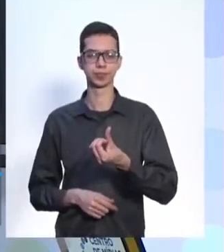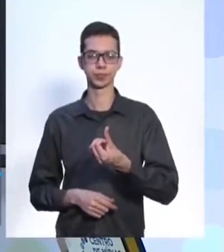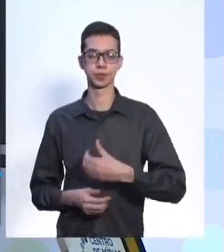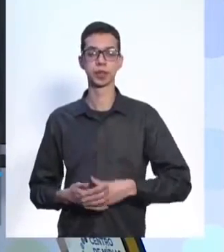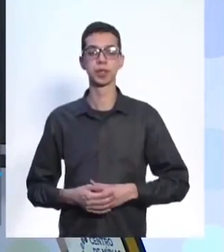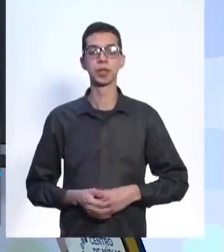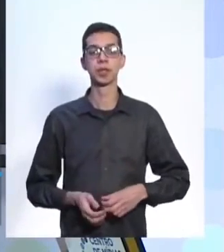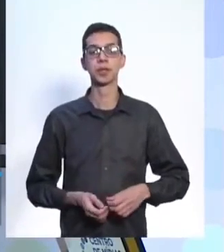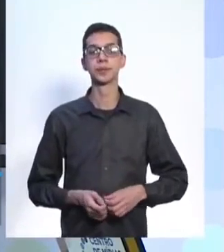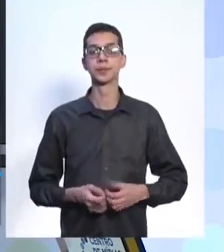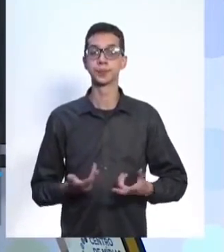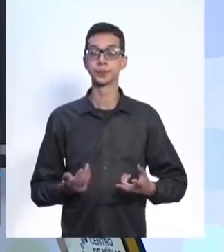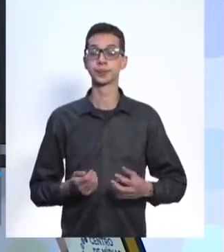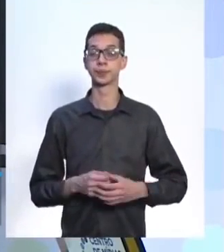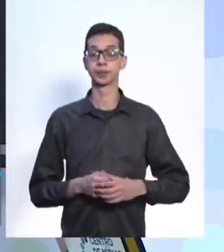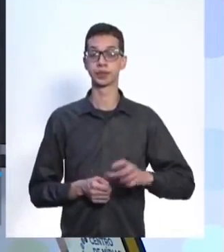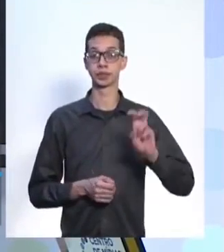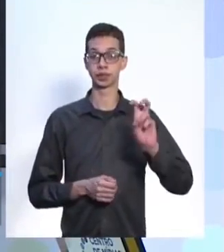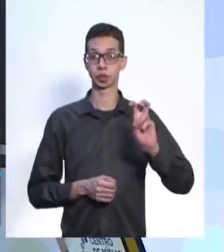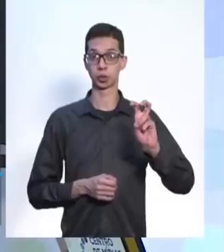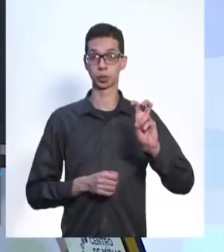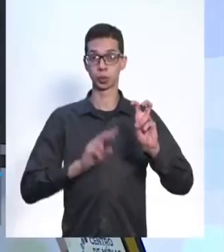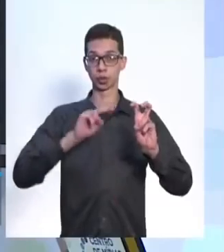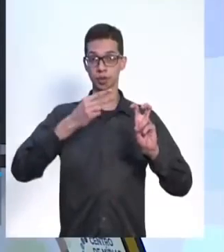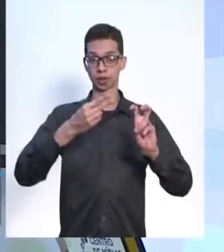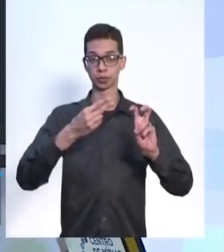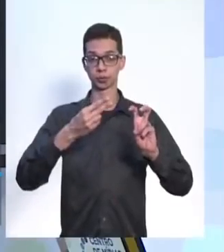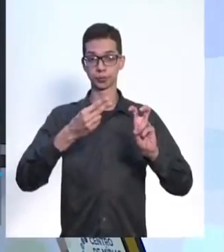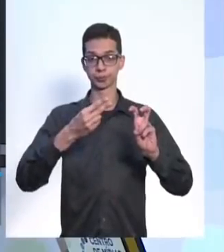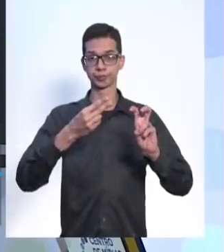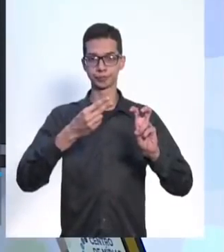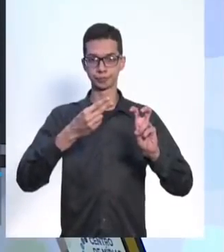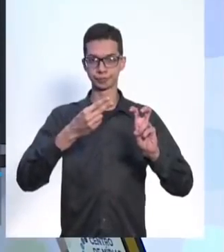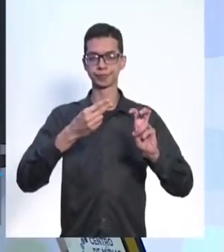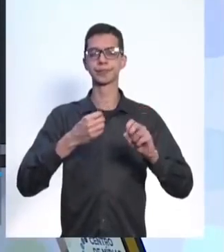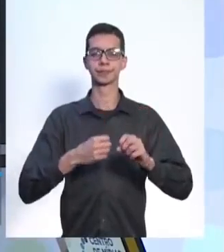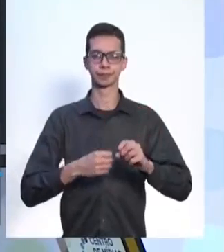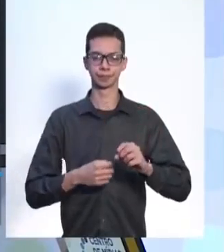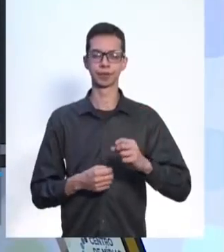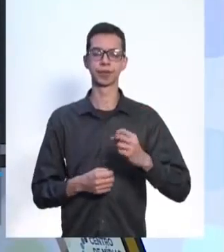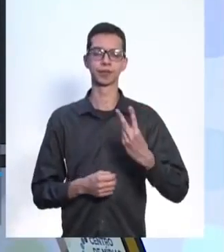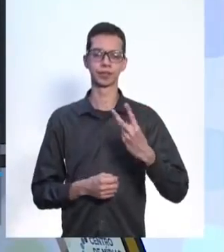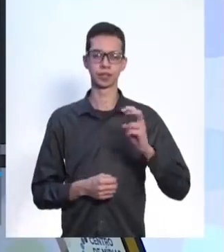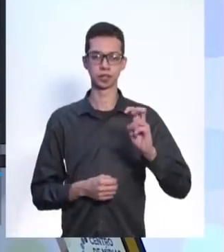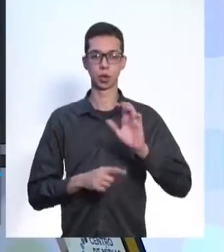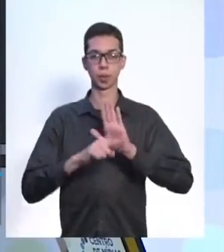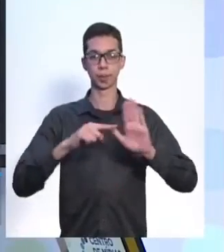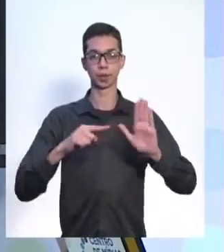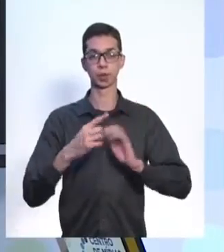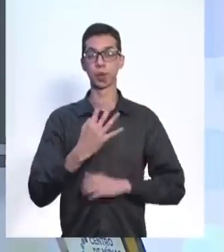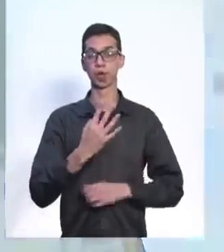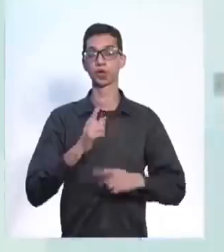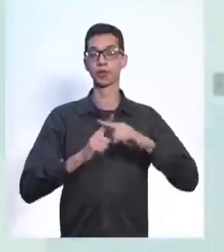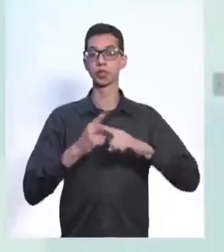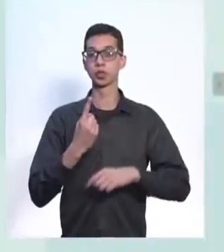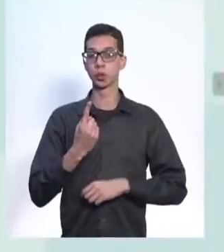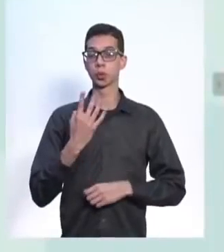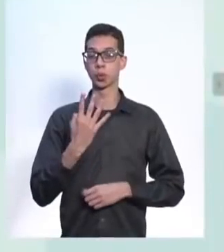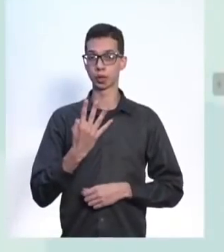5, 25. Menos 4 vezes 1, 4. 4 vezes